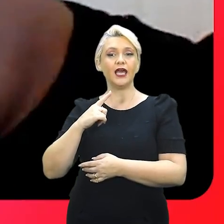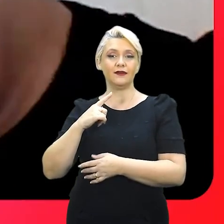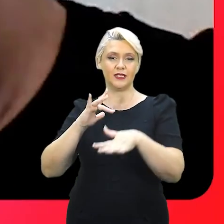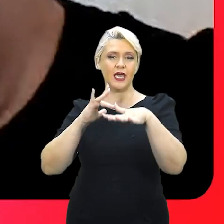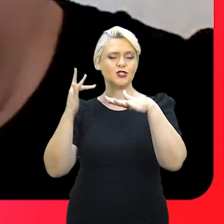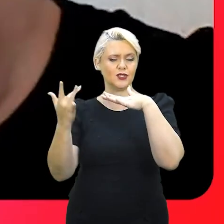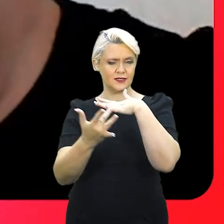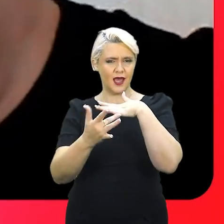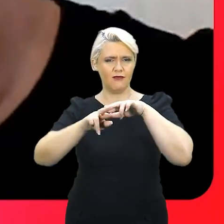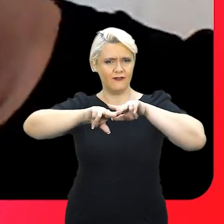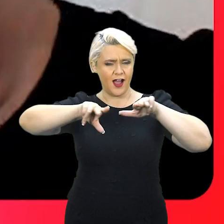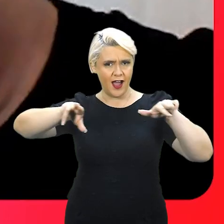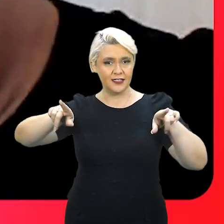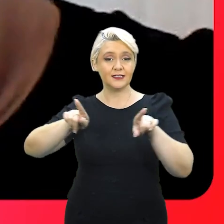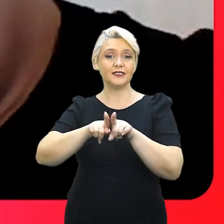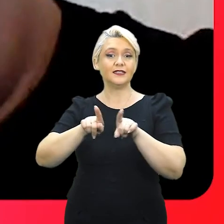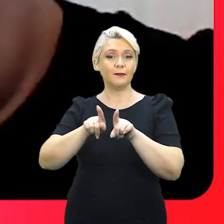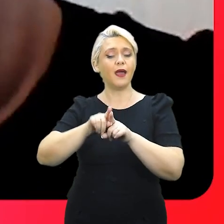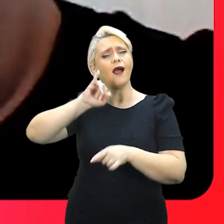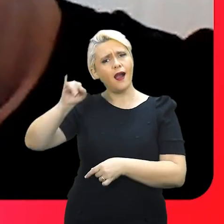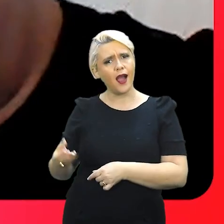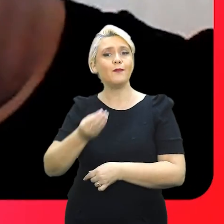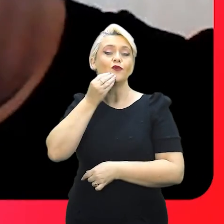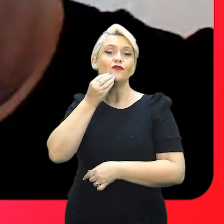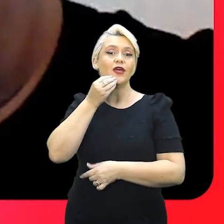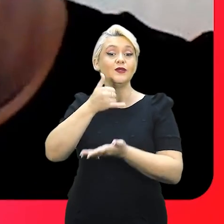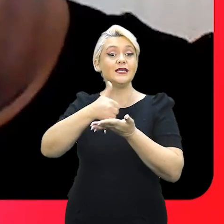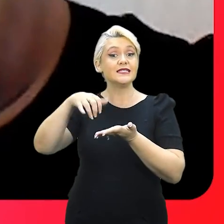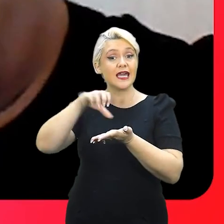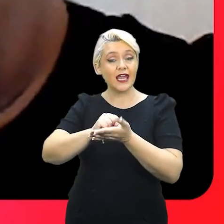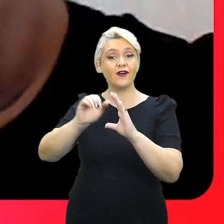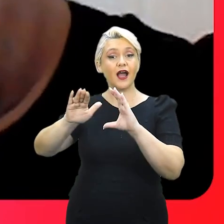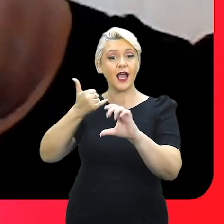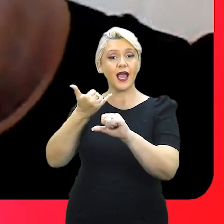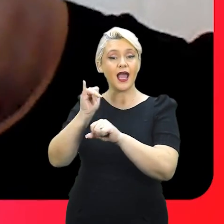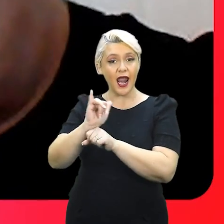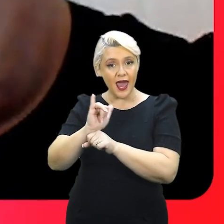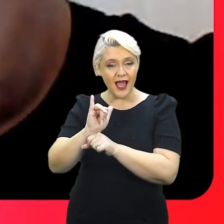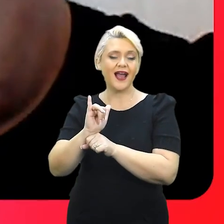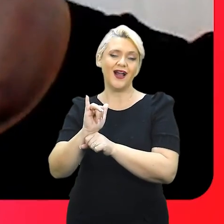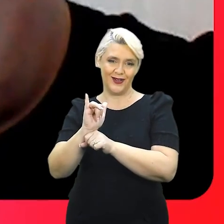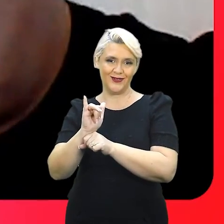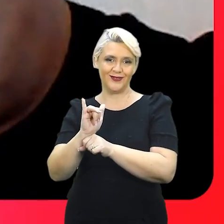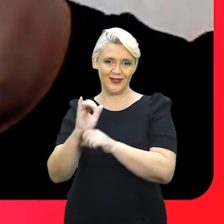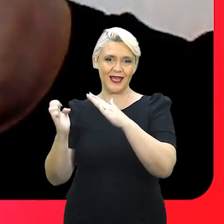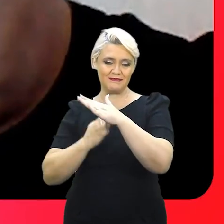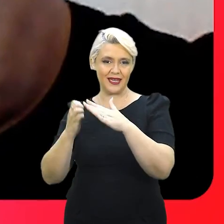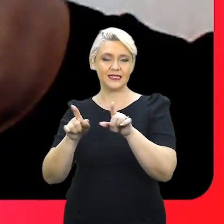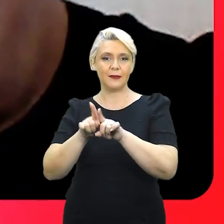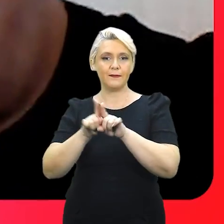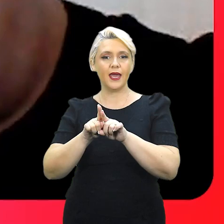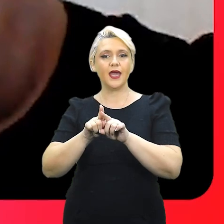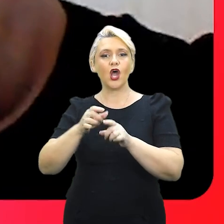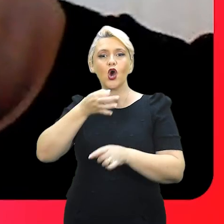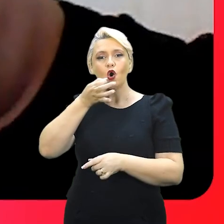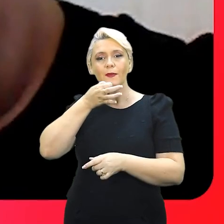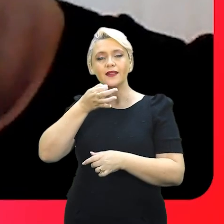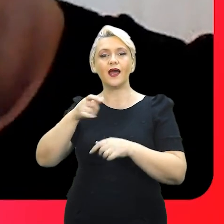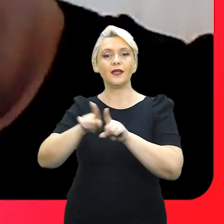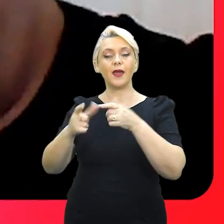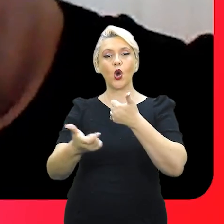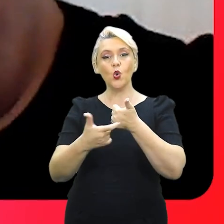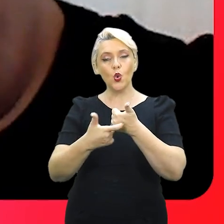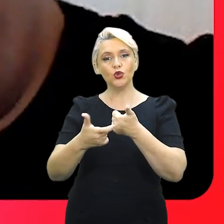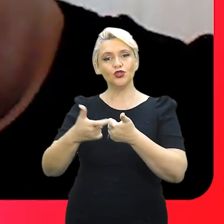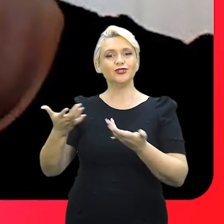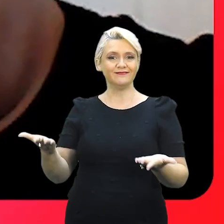em todas as redes sociais e aproveite e se inscreva também no nosso canal e deixe o